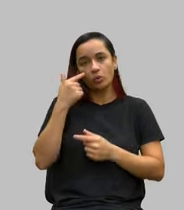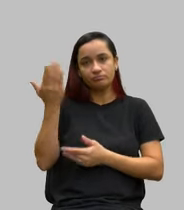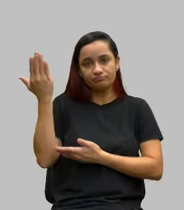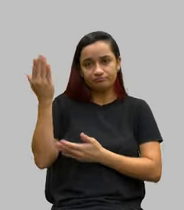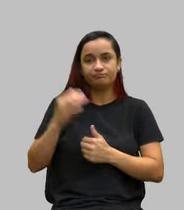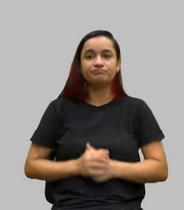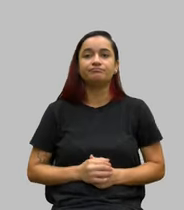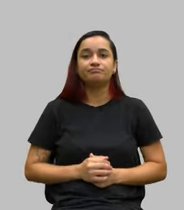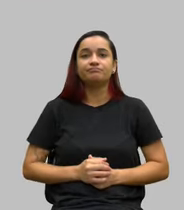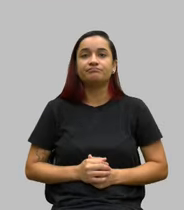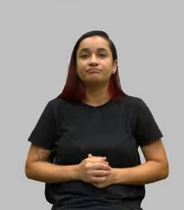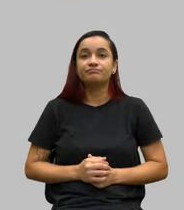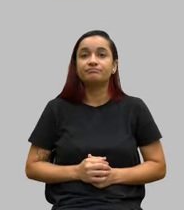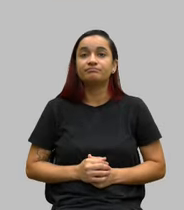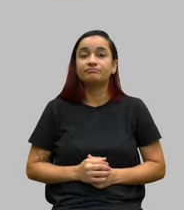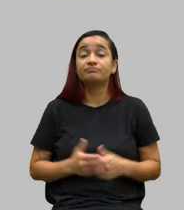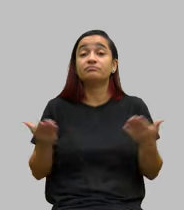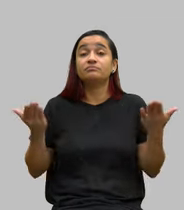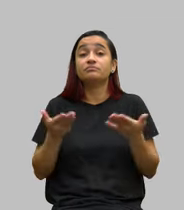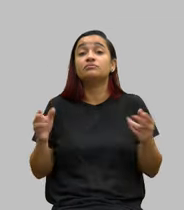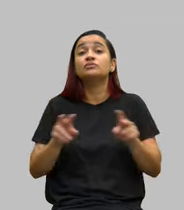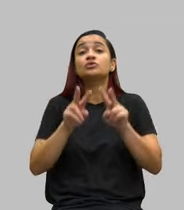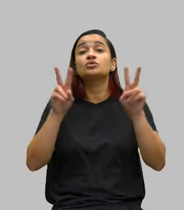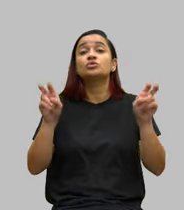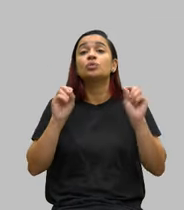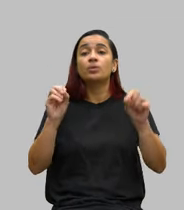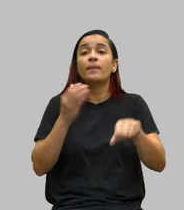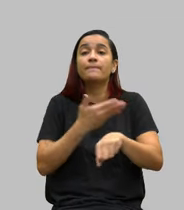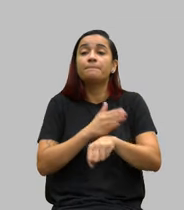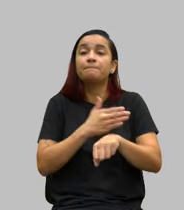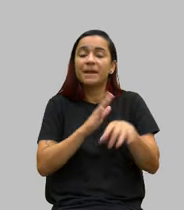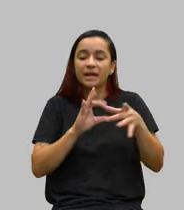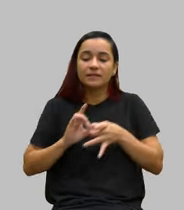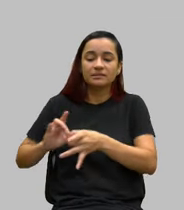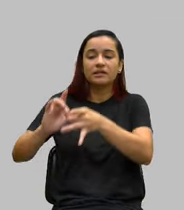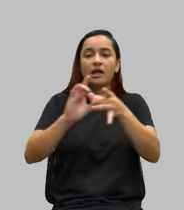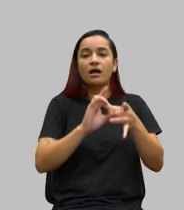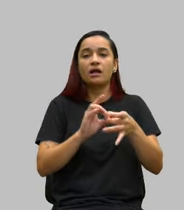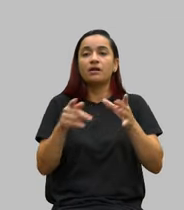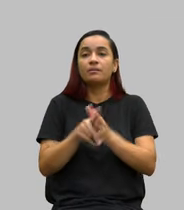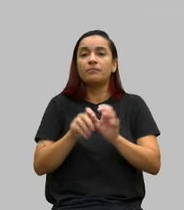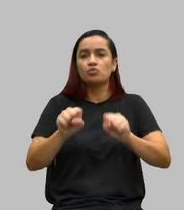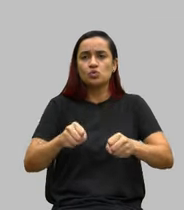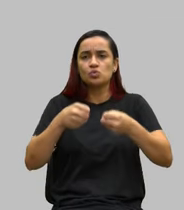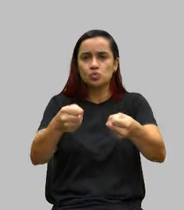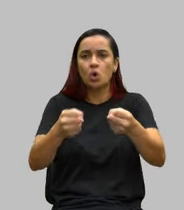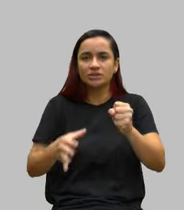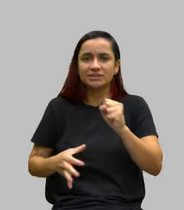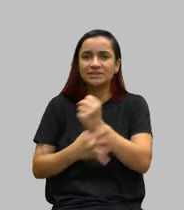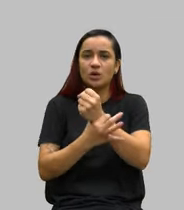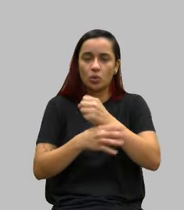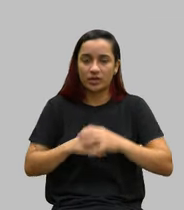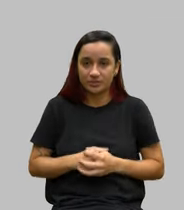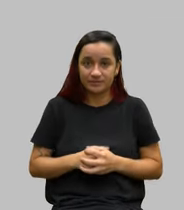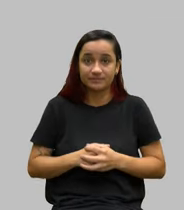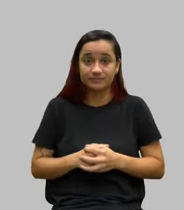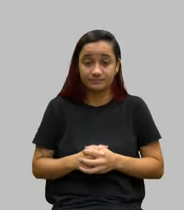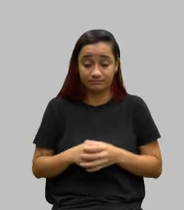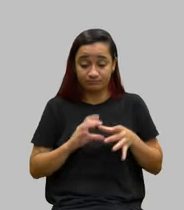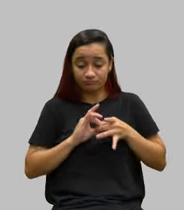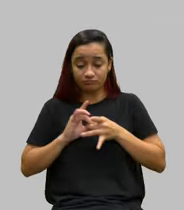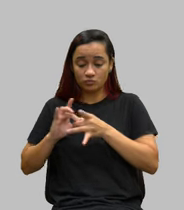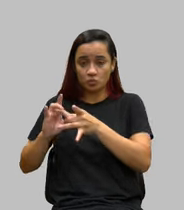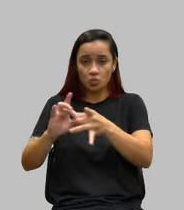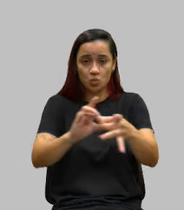agora é a parte de atuação integrada das forças de segurança e a integração das forças o que